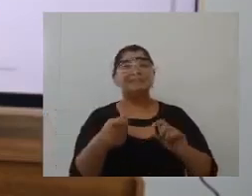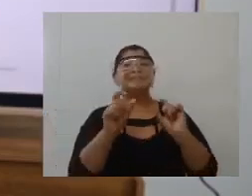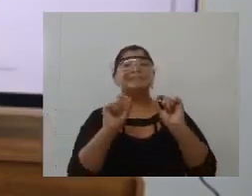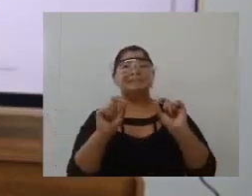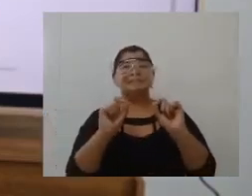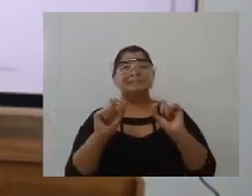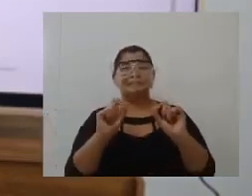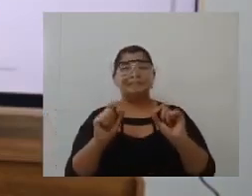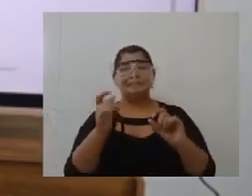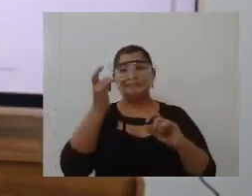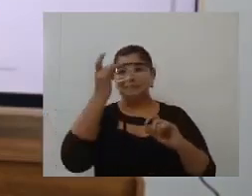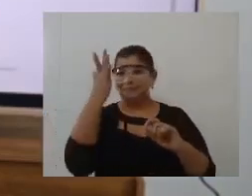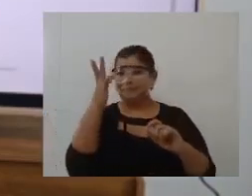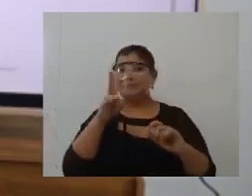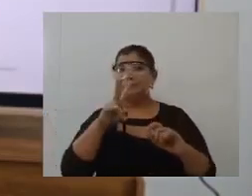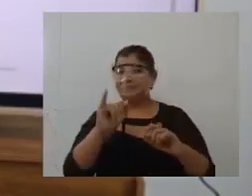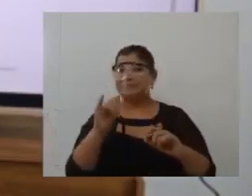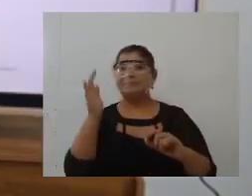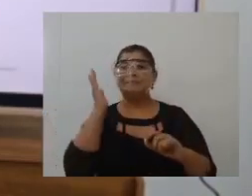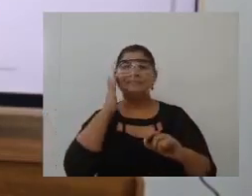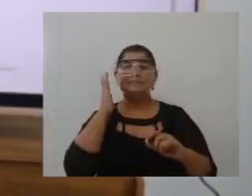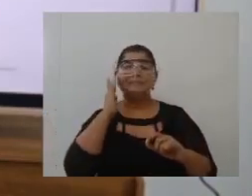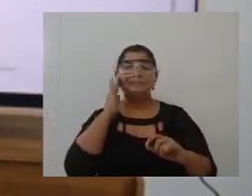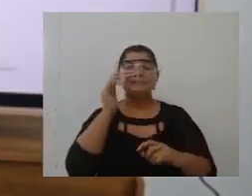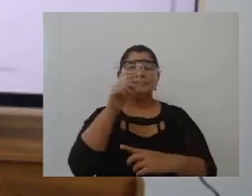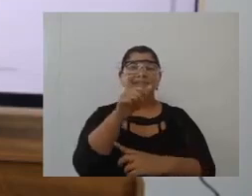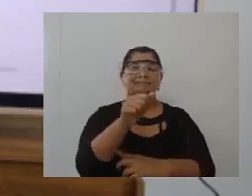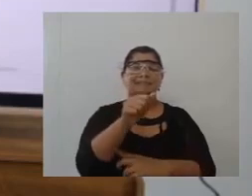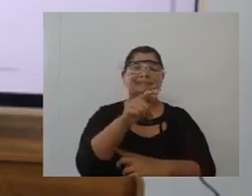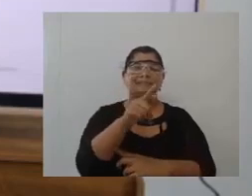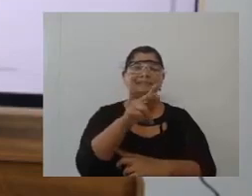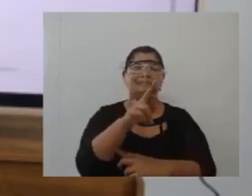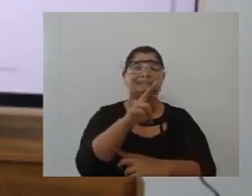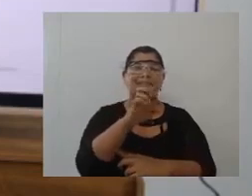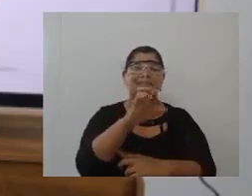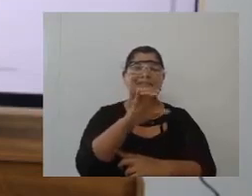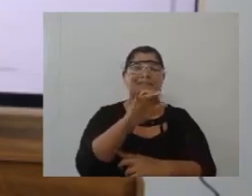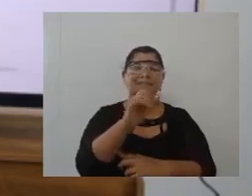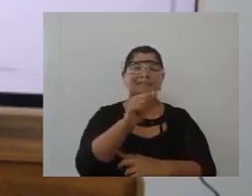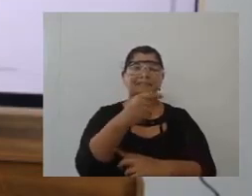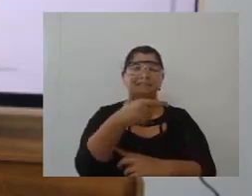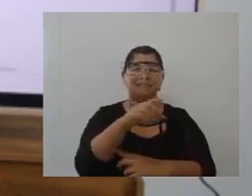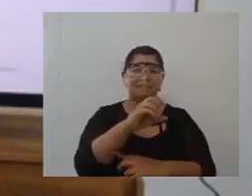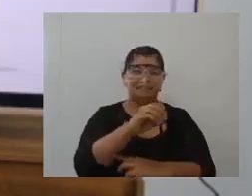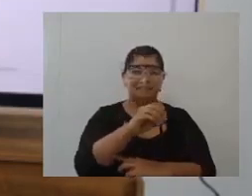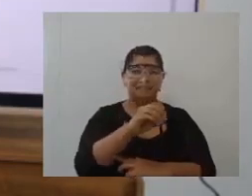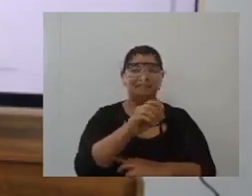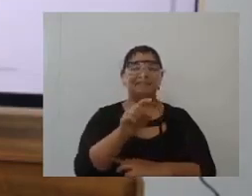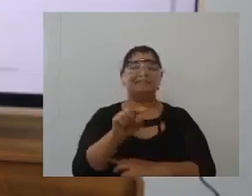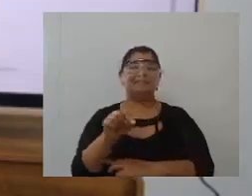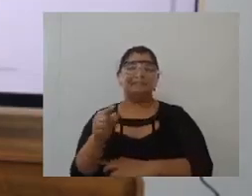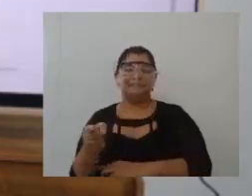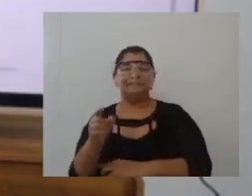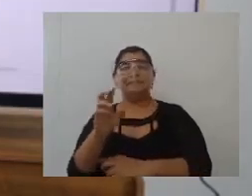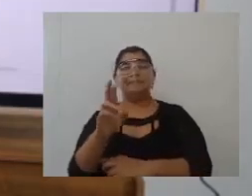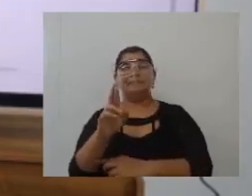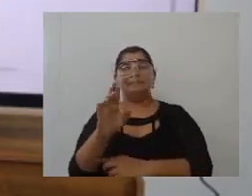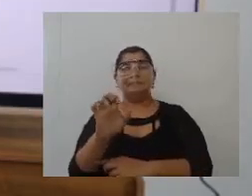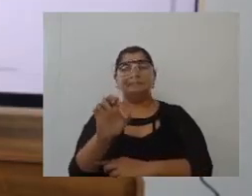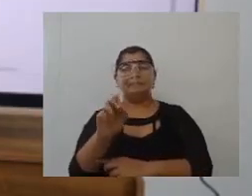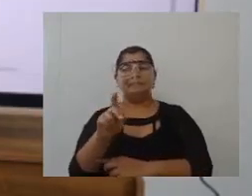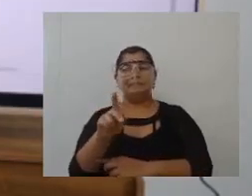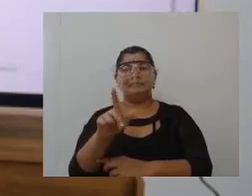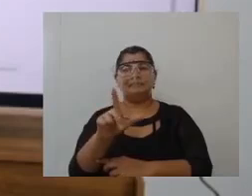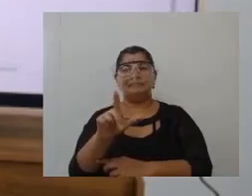ficar bem fácil de entender. Apreciação e réplica. Eu vou começar falando sobre apreciação. A ideia